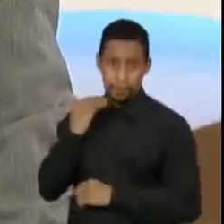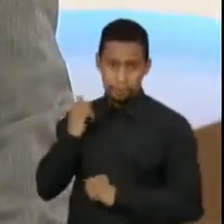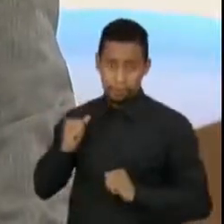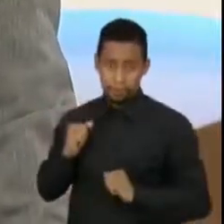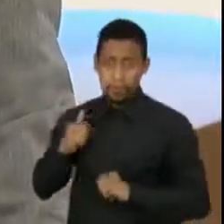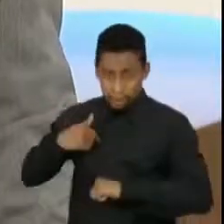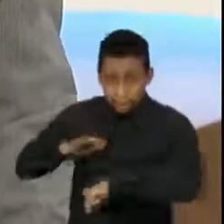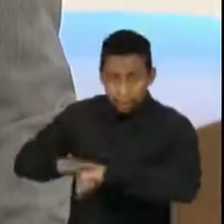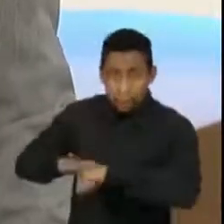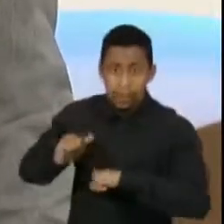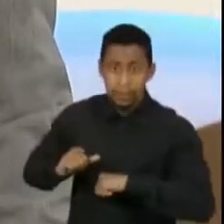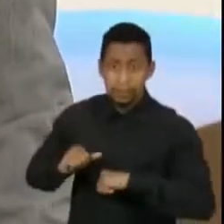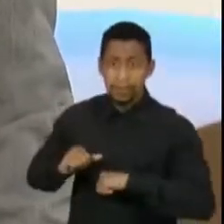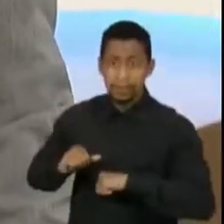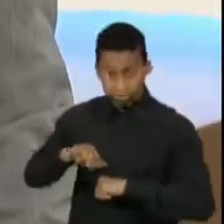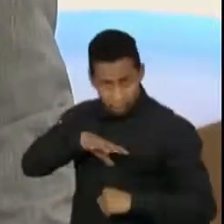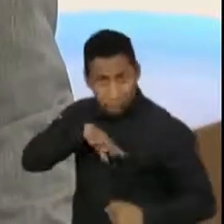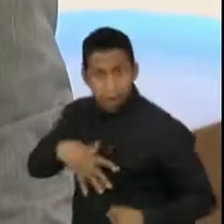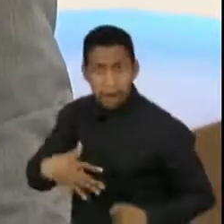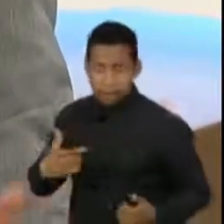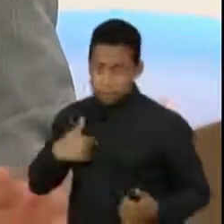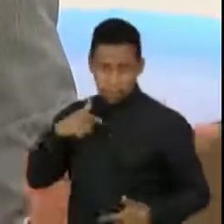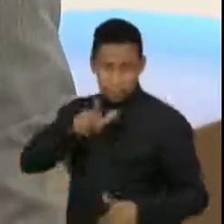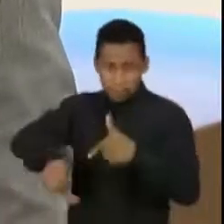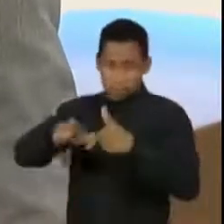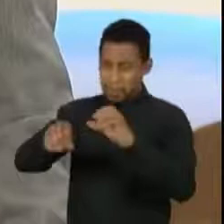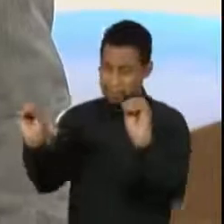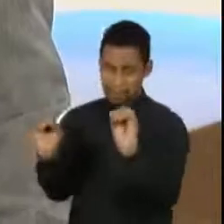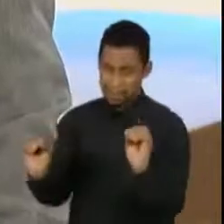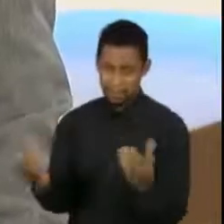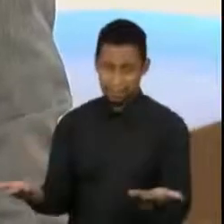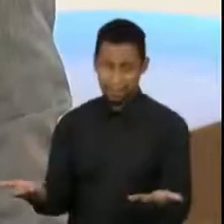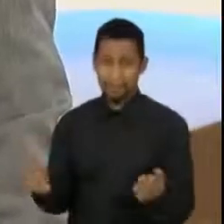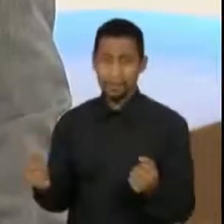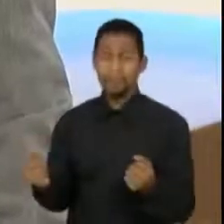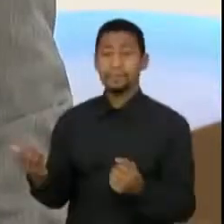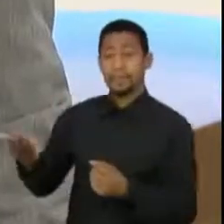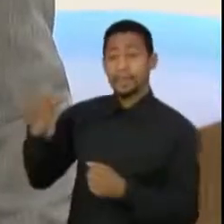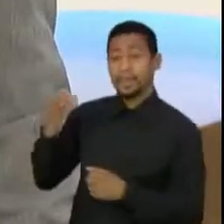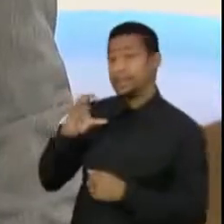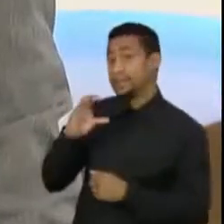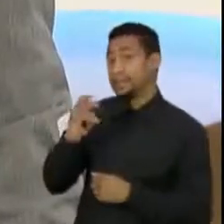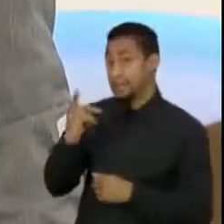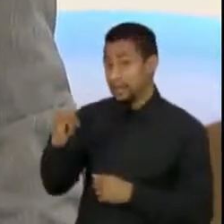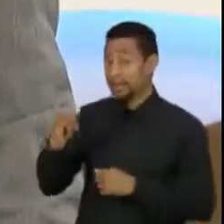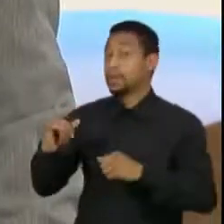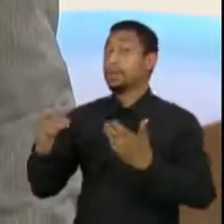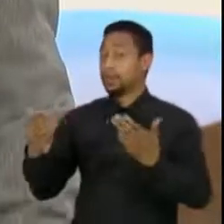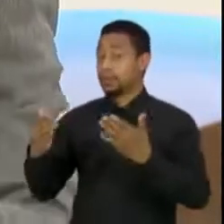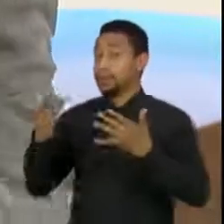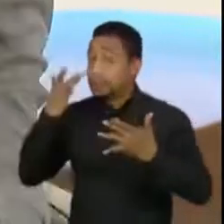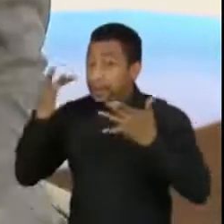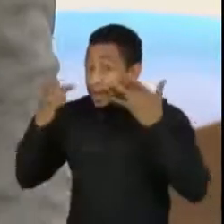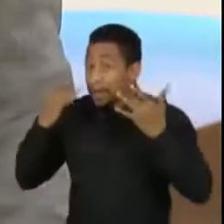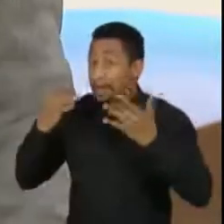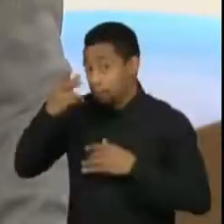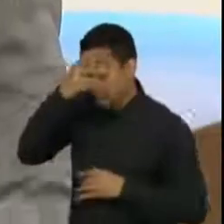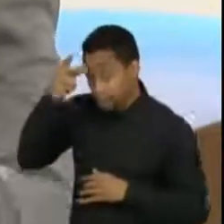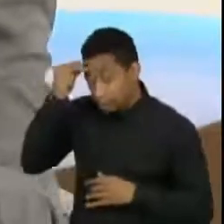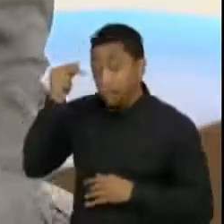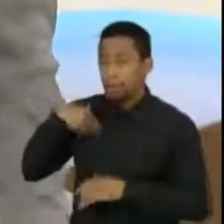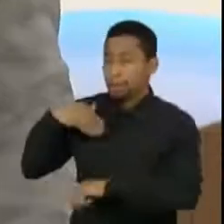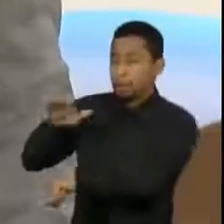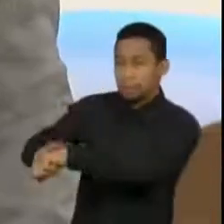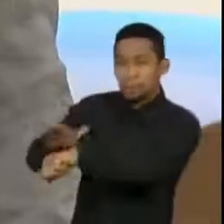tem nenhum tipo de problema na sua vida pública. Na outra CPI do Teatro Municipal, que eu fui o relator, pedi indiciamento de 20 e tantas